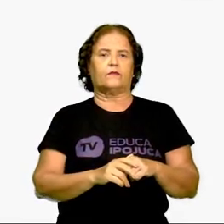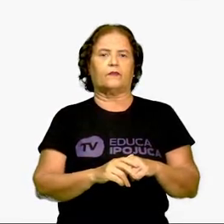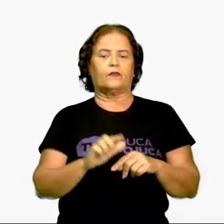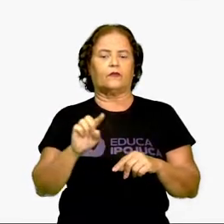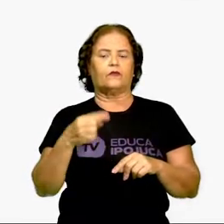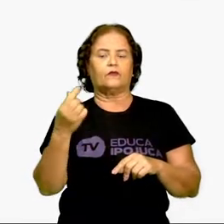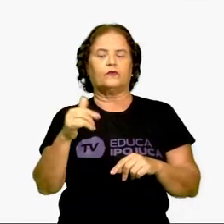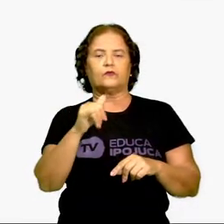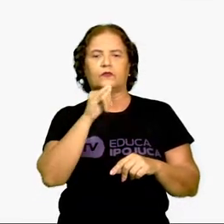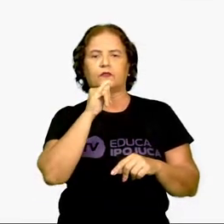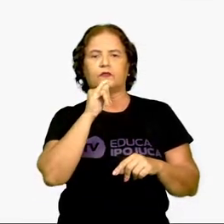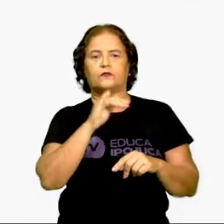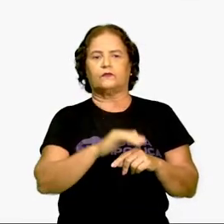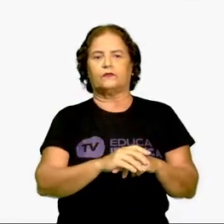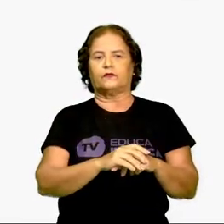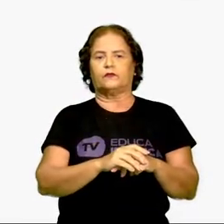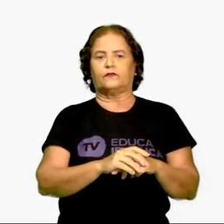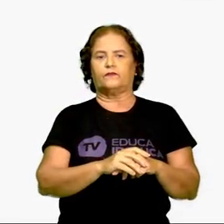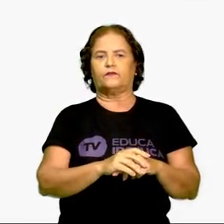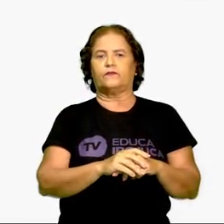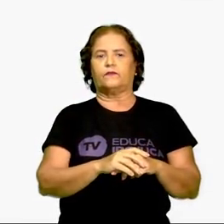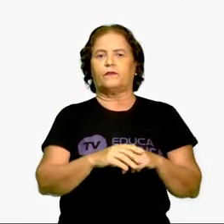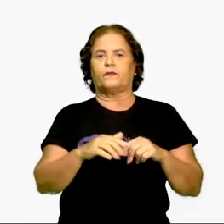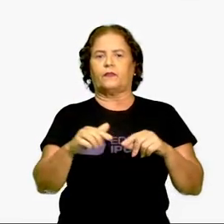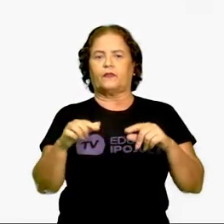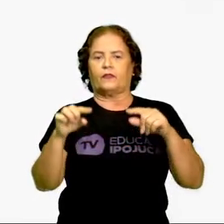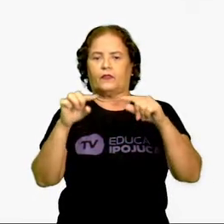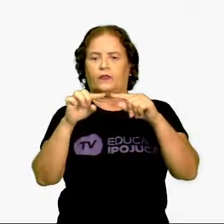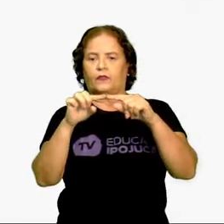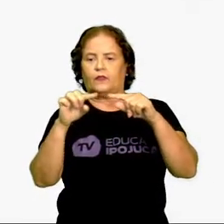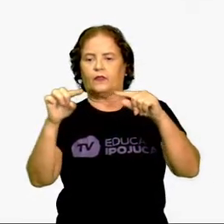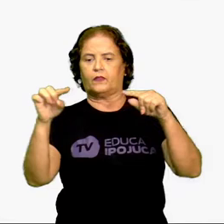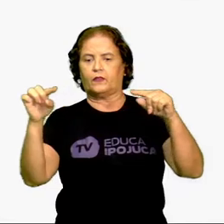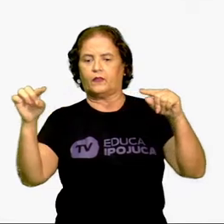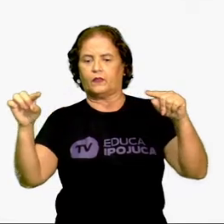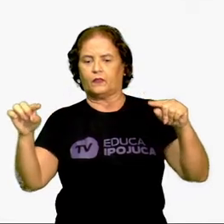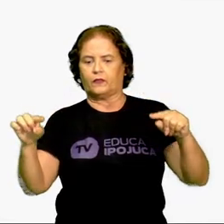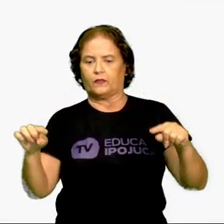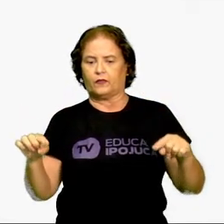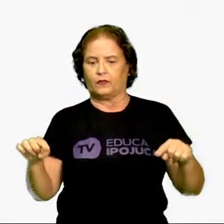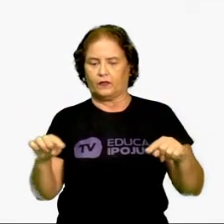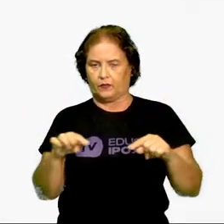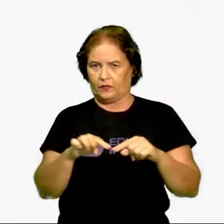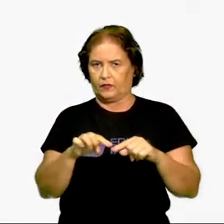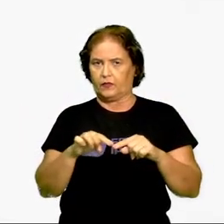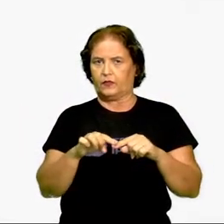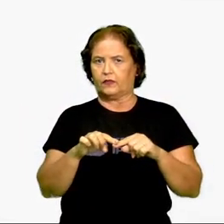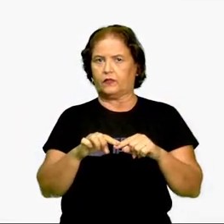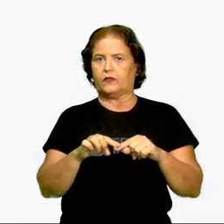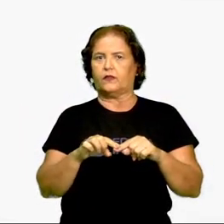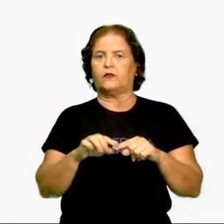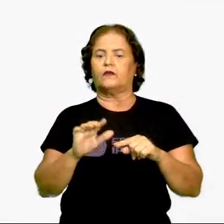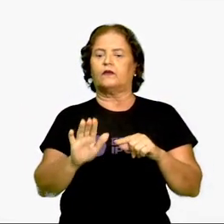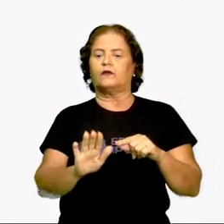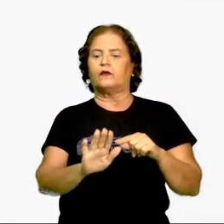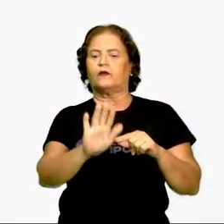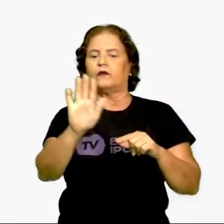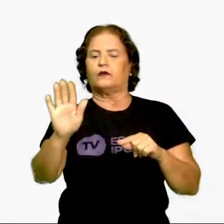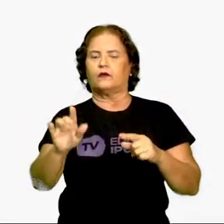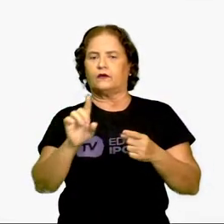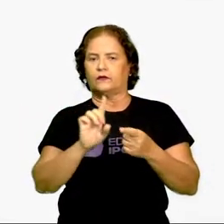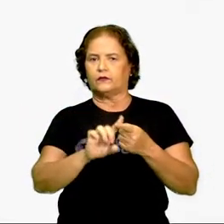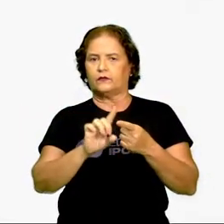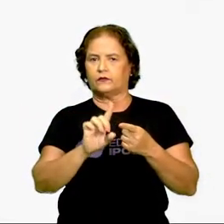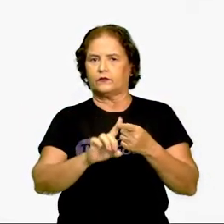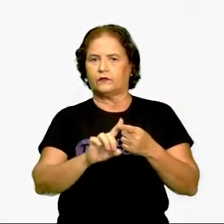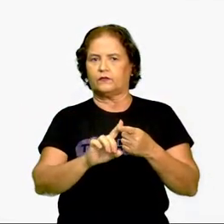Outro exemplo, temos aí o paralelogramo. O paralelogramo, a área também se calcula com